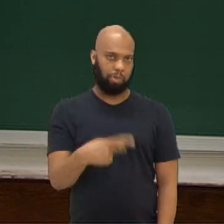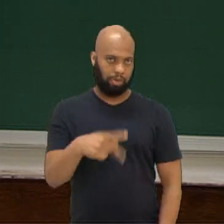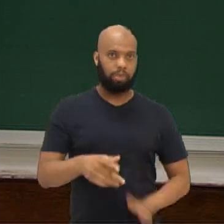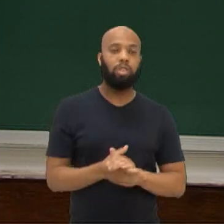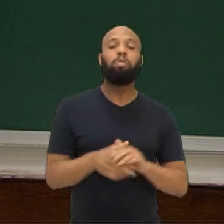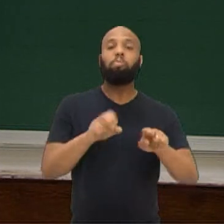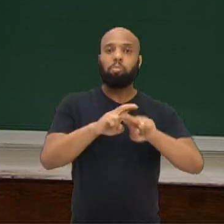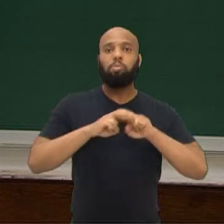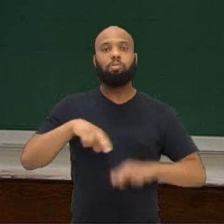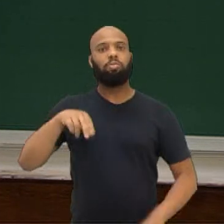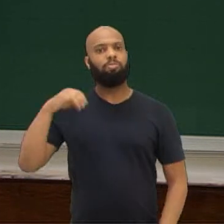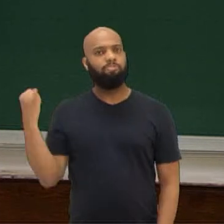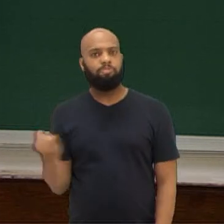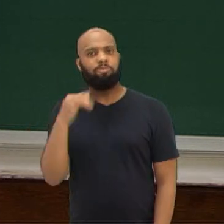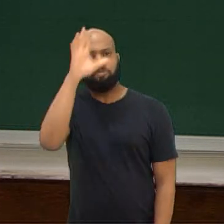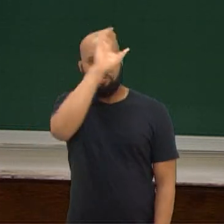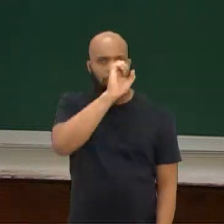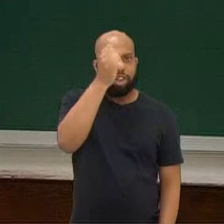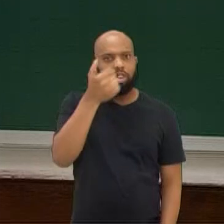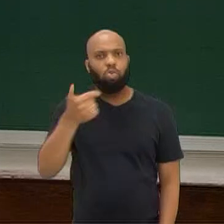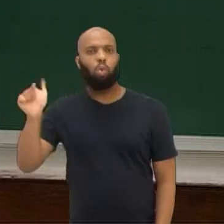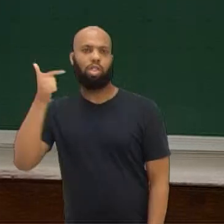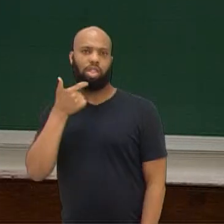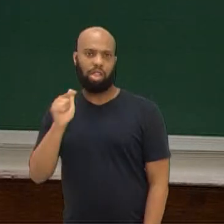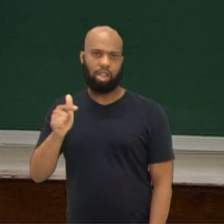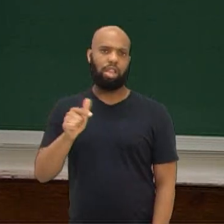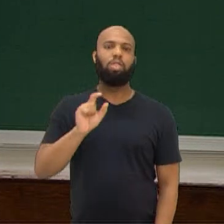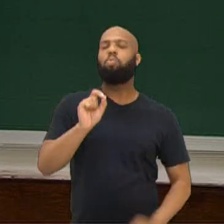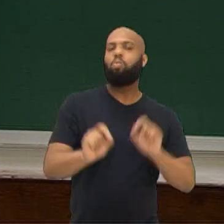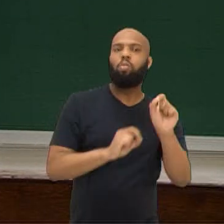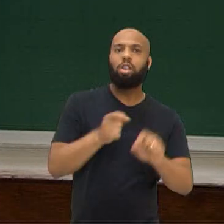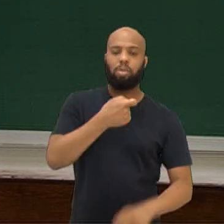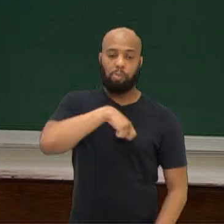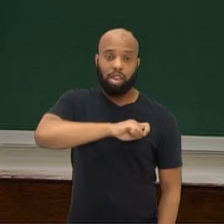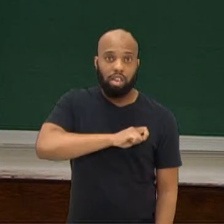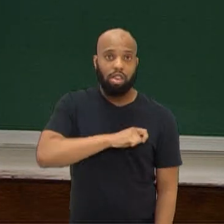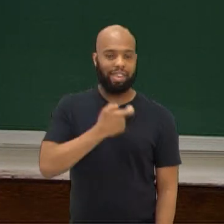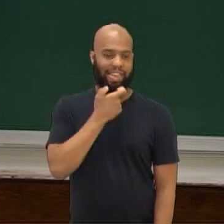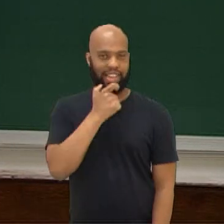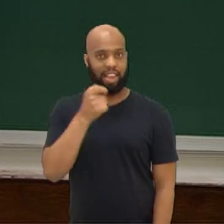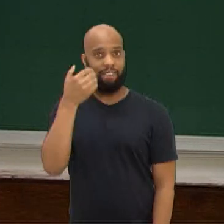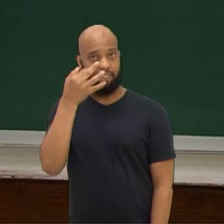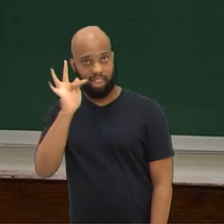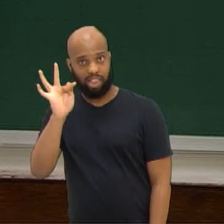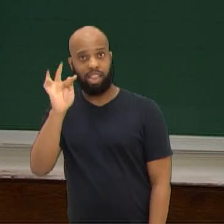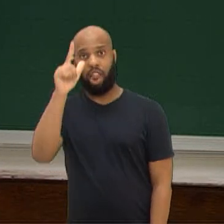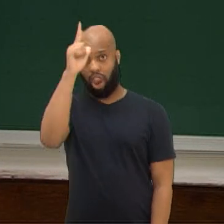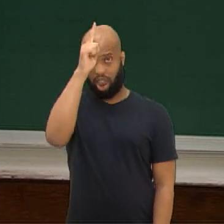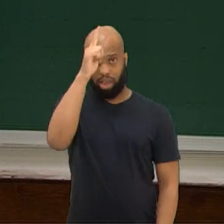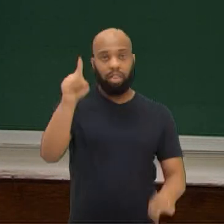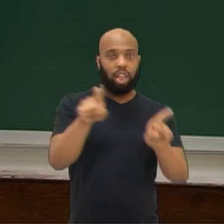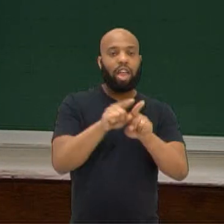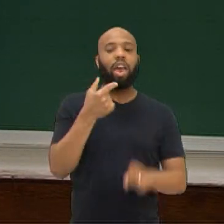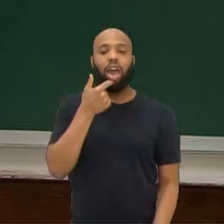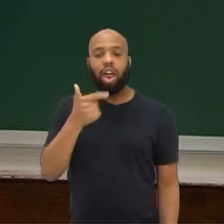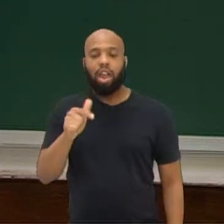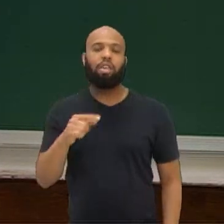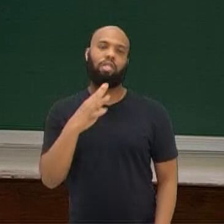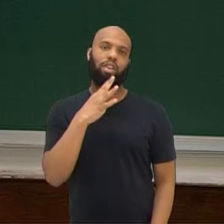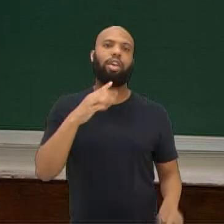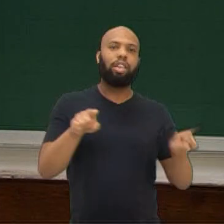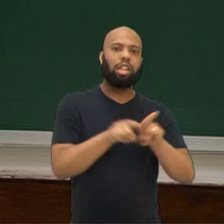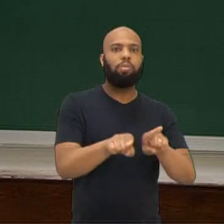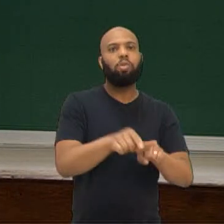aprendamos outros tantos idiomas, como espanhol, inglês, francês ou alemão, porque são línguas que nós conhecemos também um pouquinho